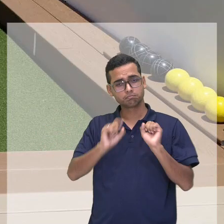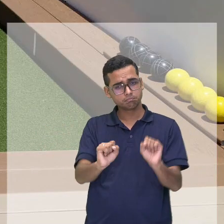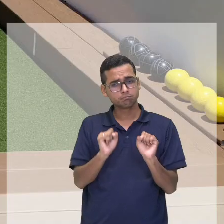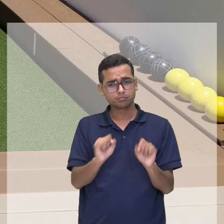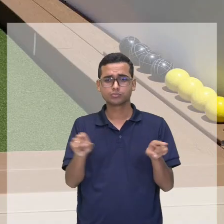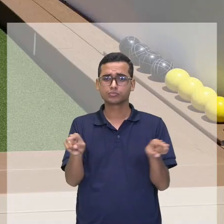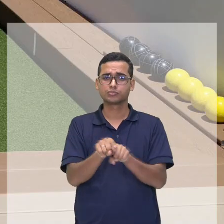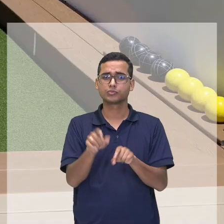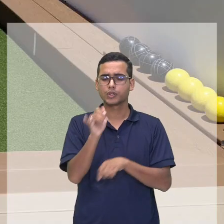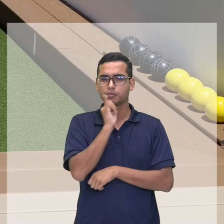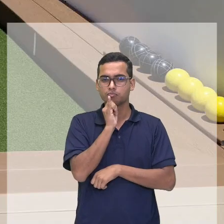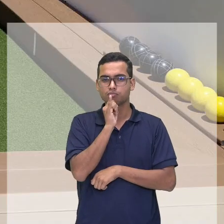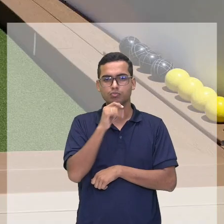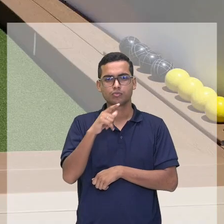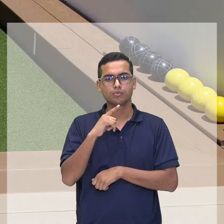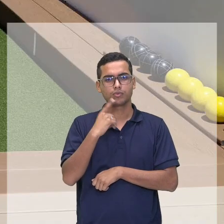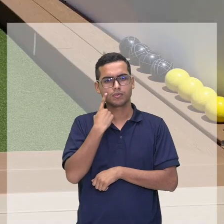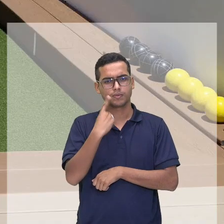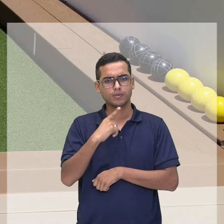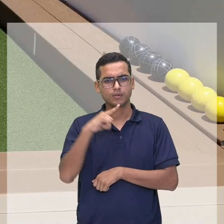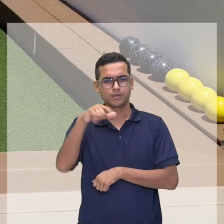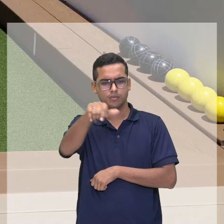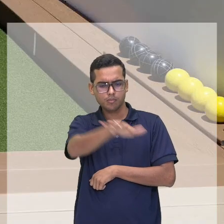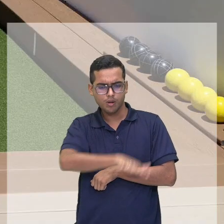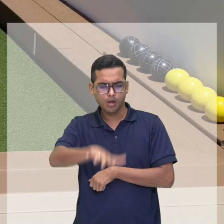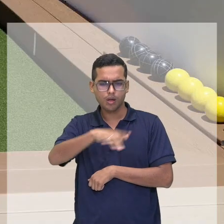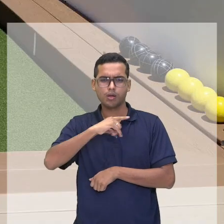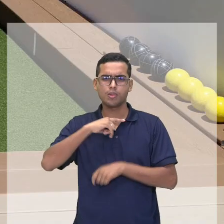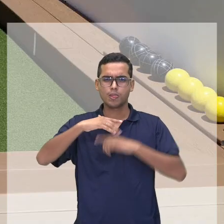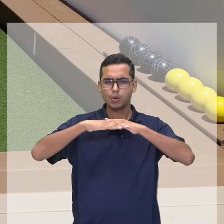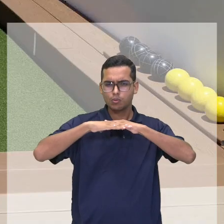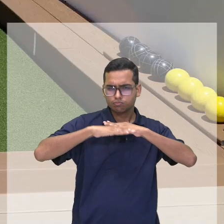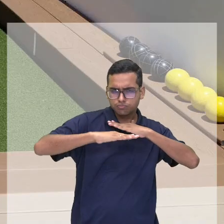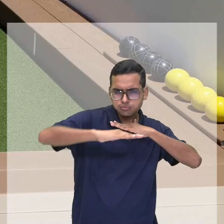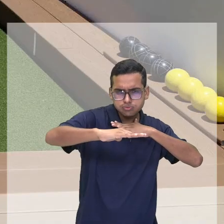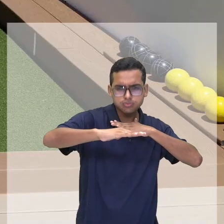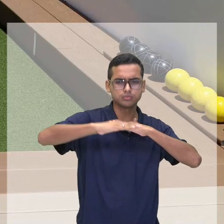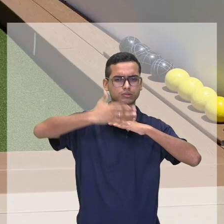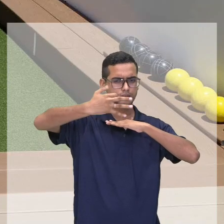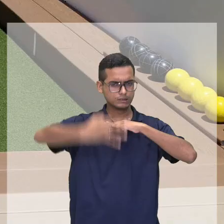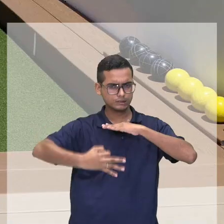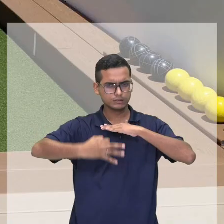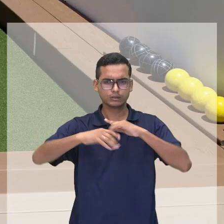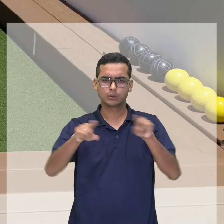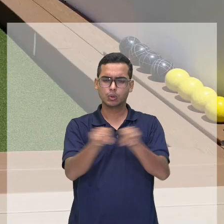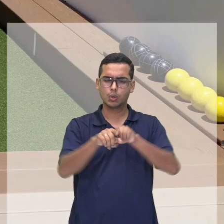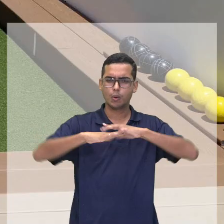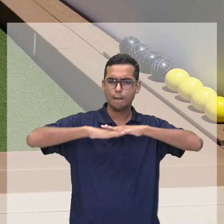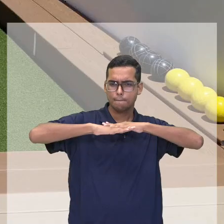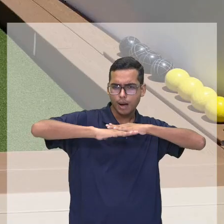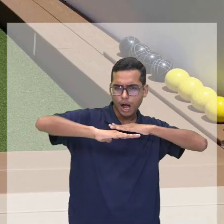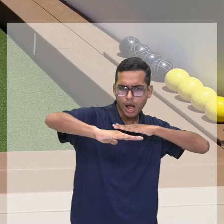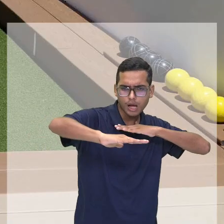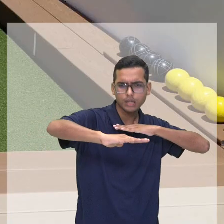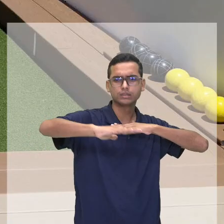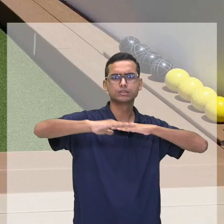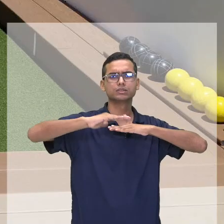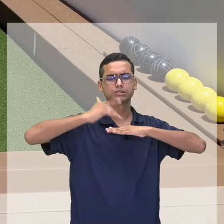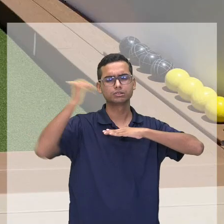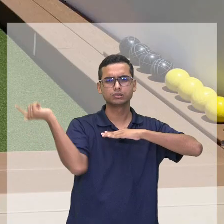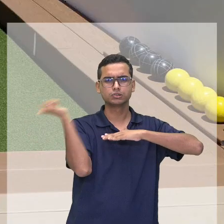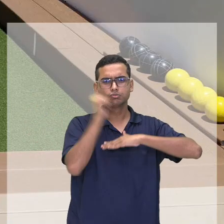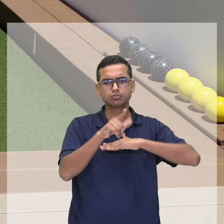simplesmente ver um terreno mais o mais reto possível, mais liso,